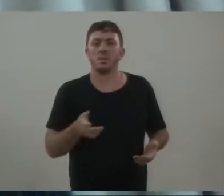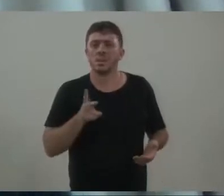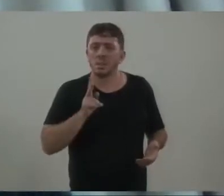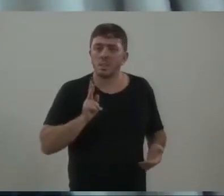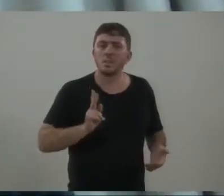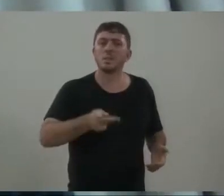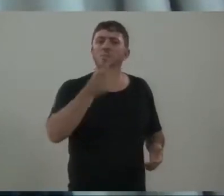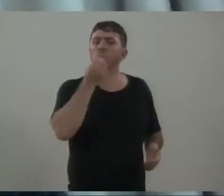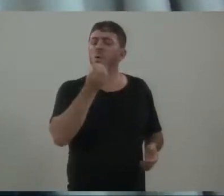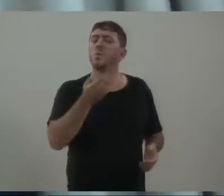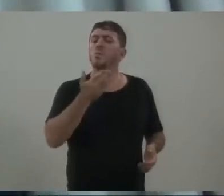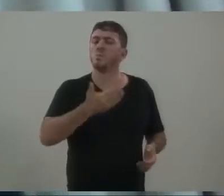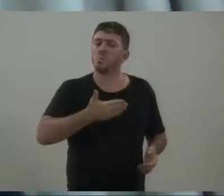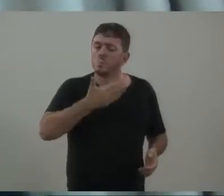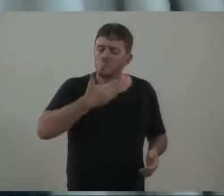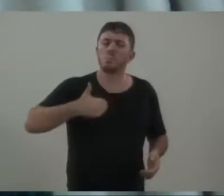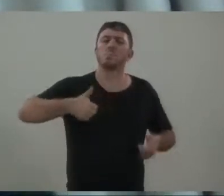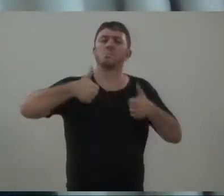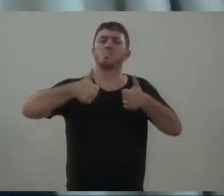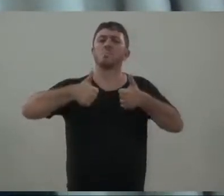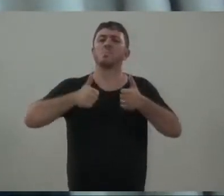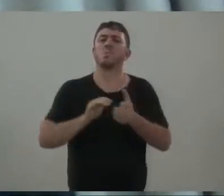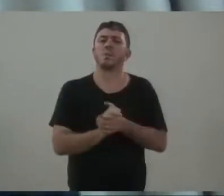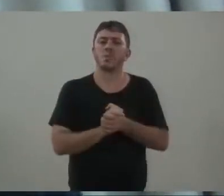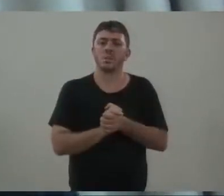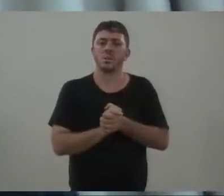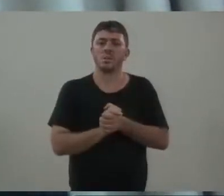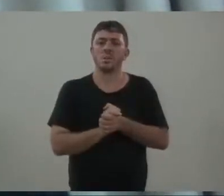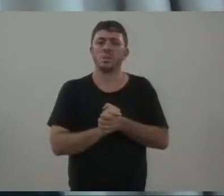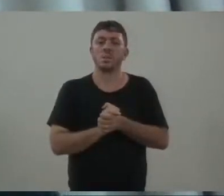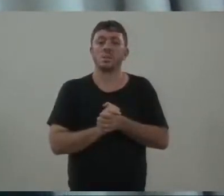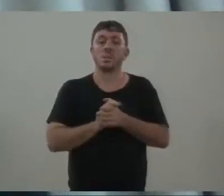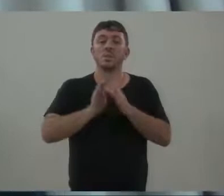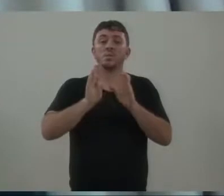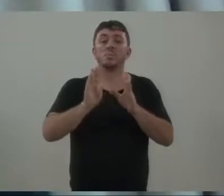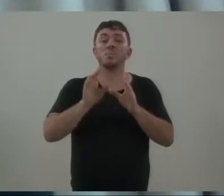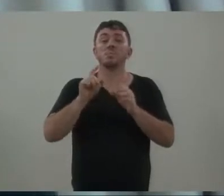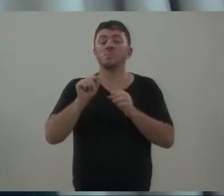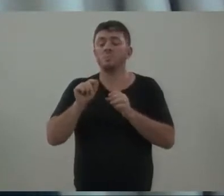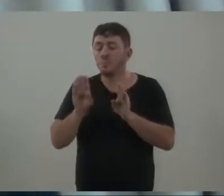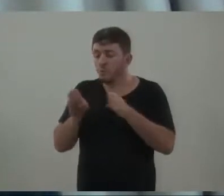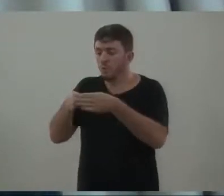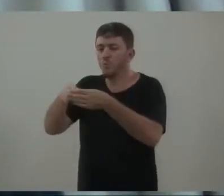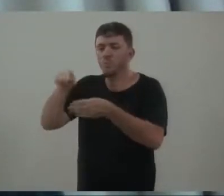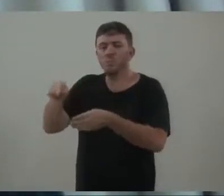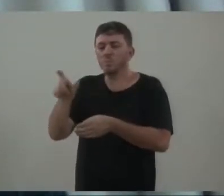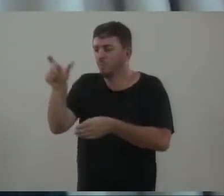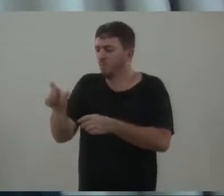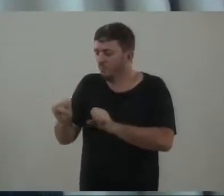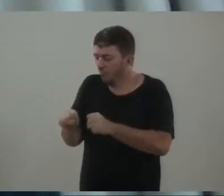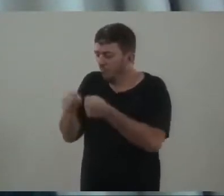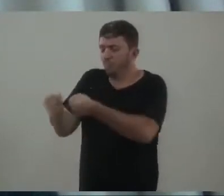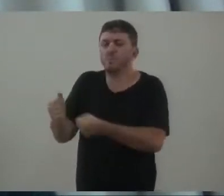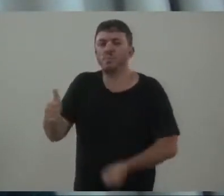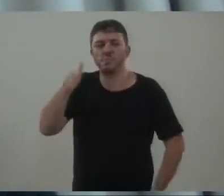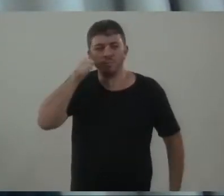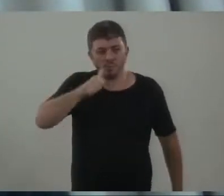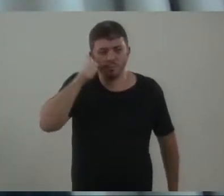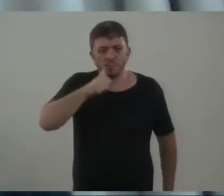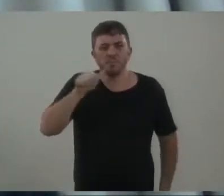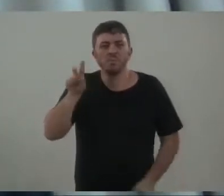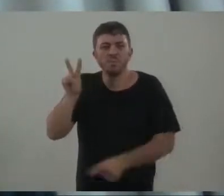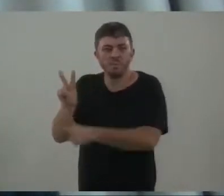melhorarmos. Porque quando fala de algo voltado à mulher, principalmente a violência doméstica, e como nós temos visto aí no